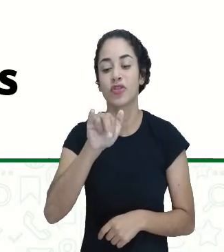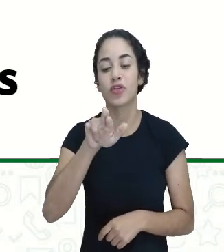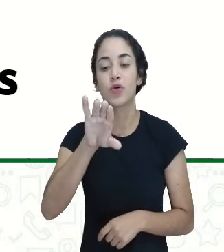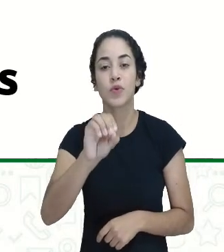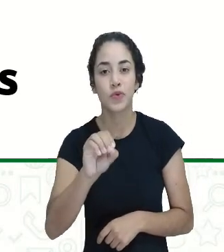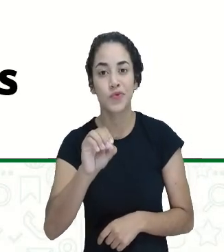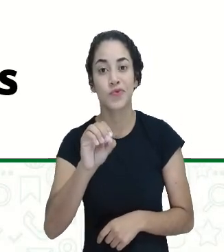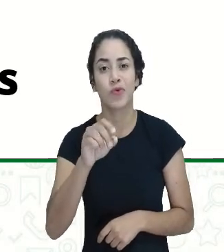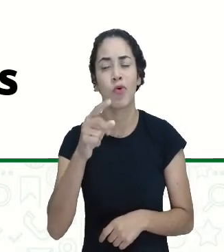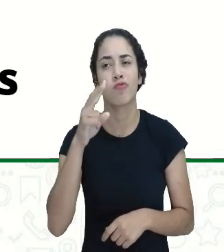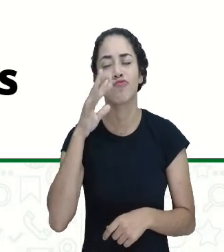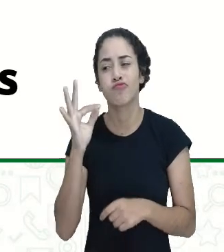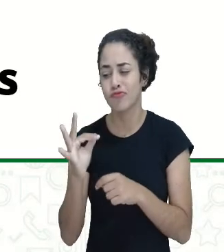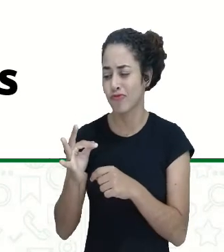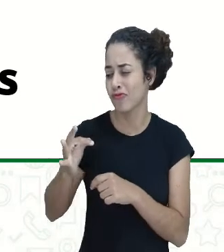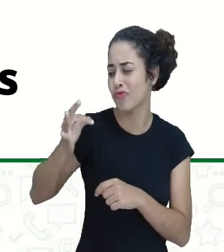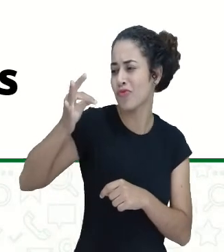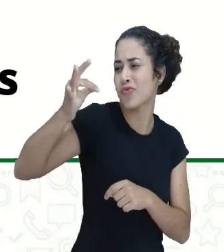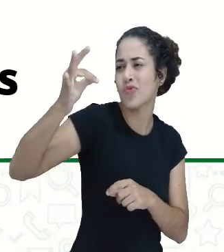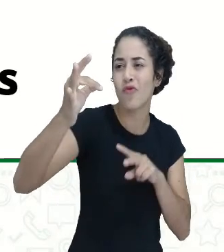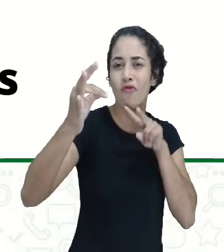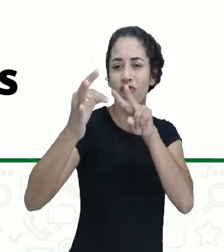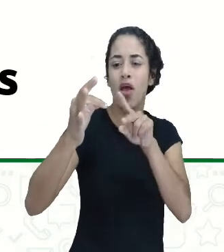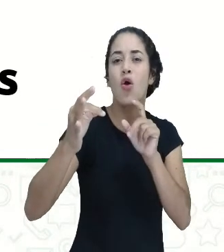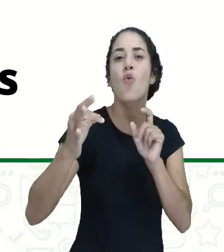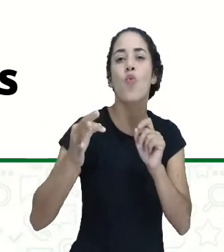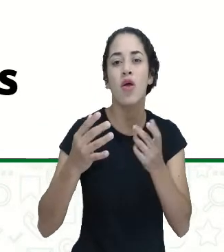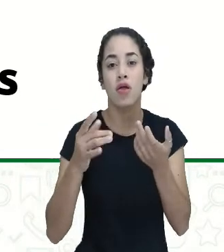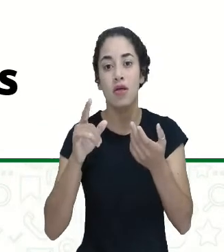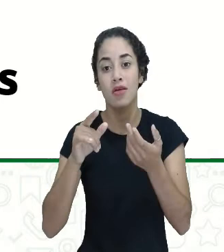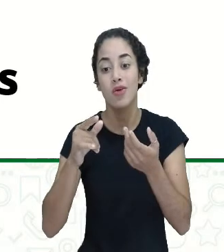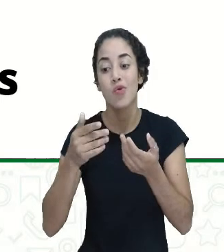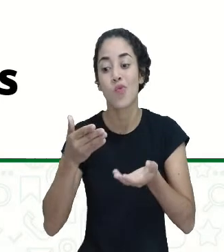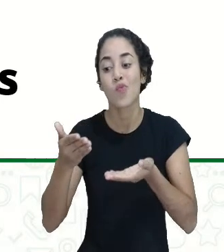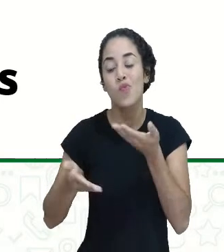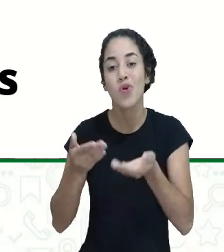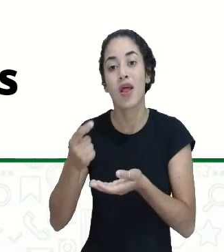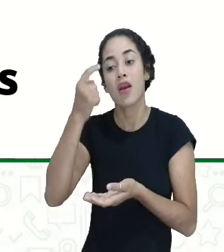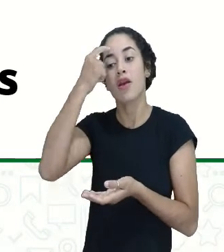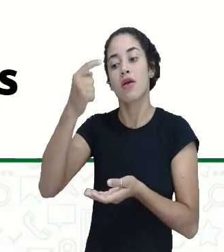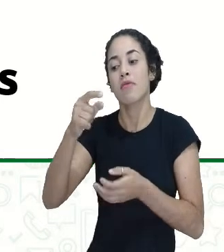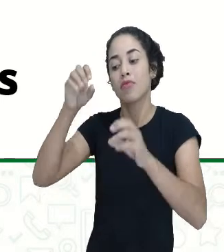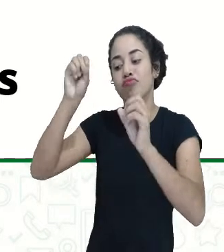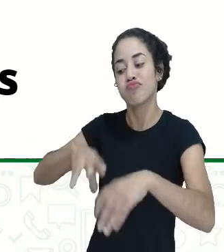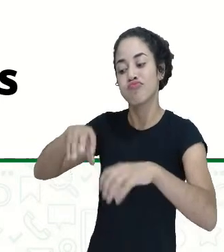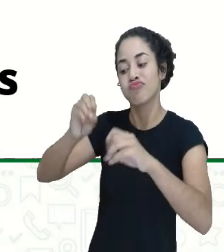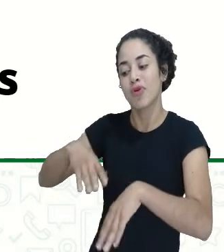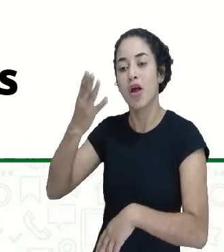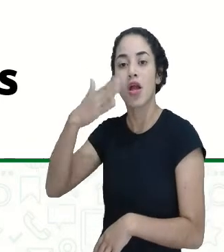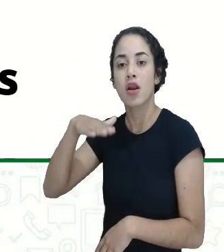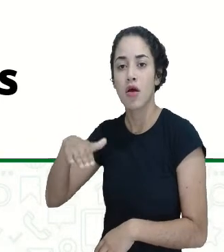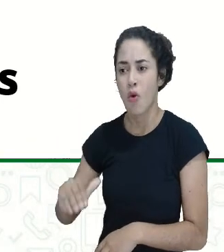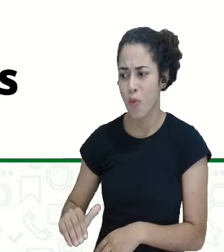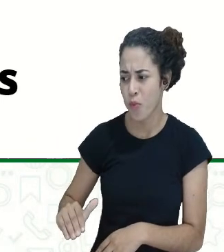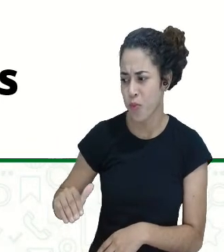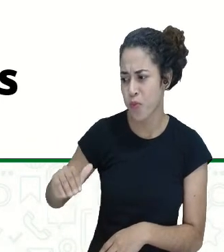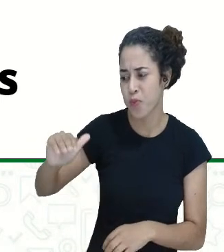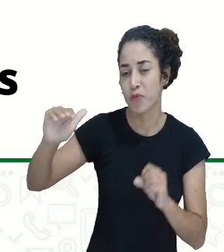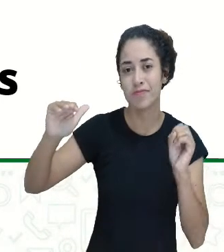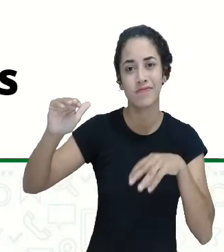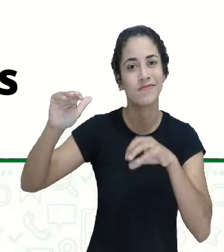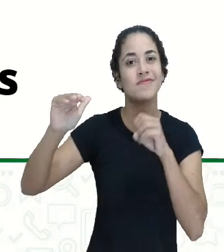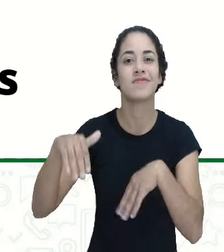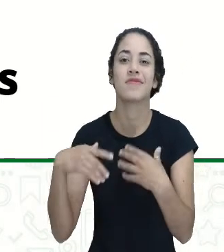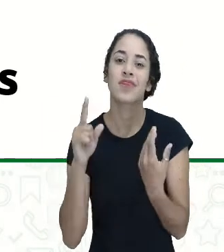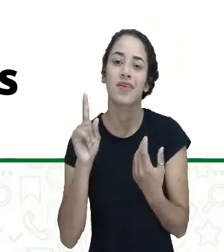Olhar para o futuro é cuidar da educação de nossas crianças. Então, temos que ter esse cuidado